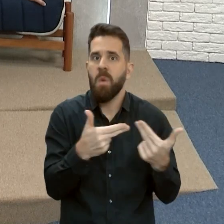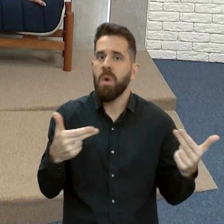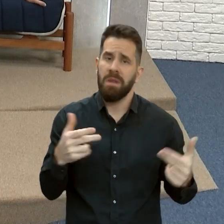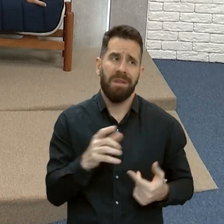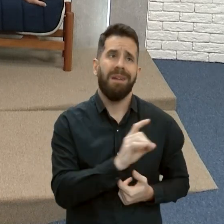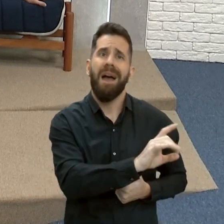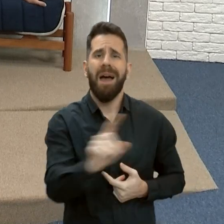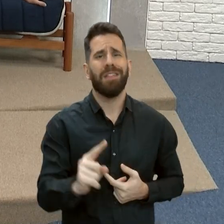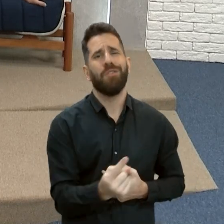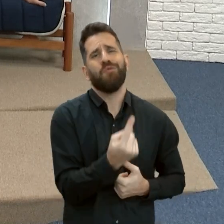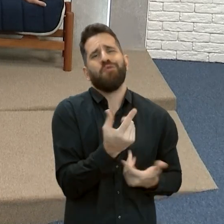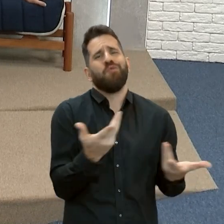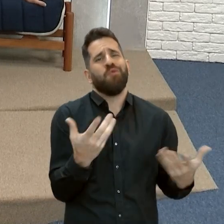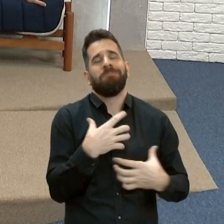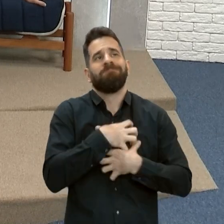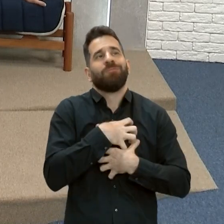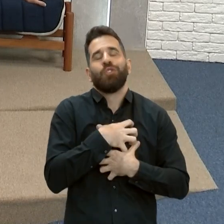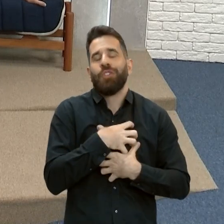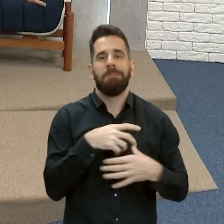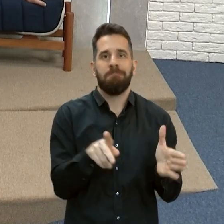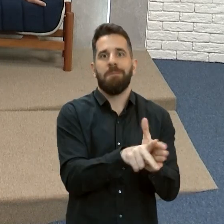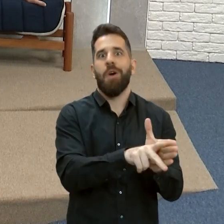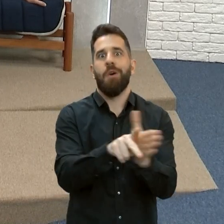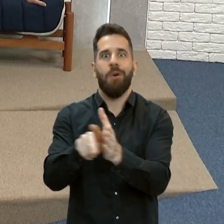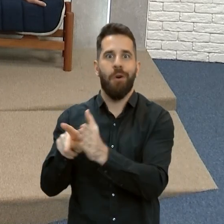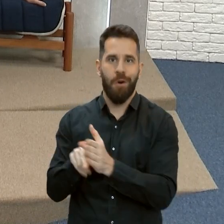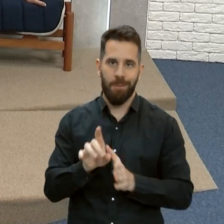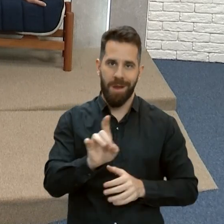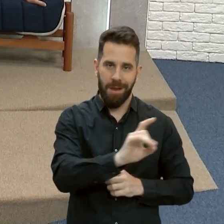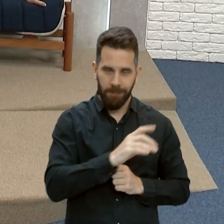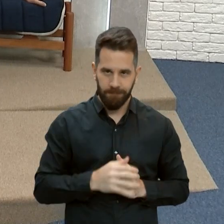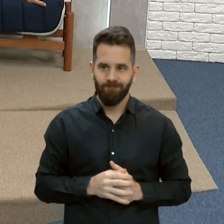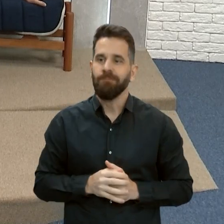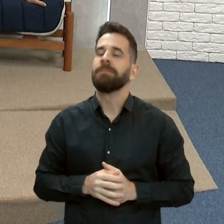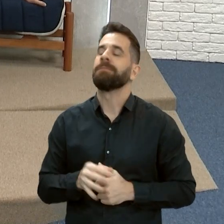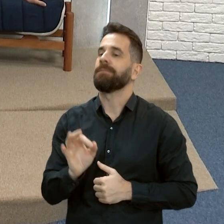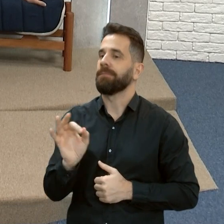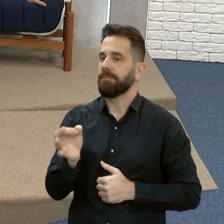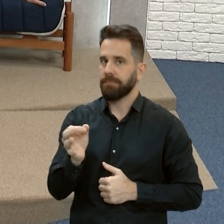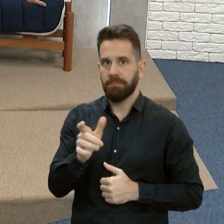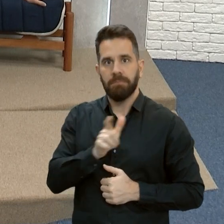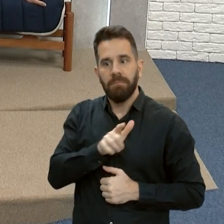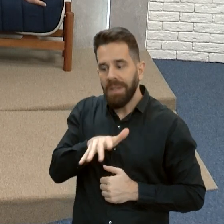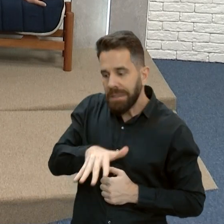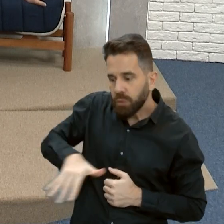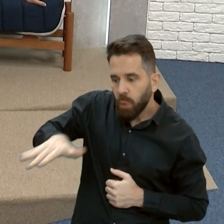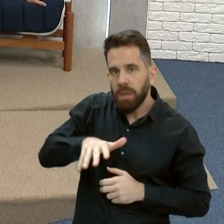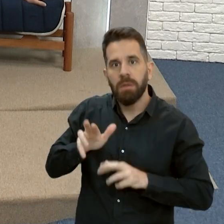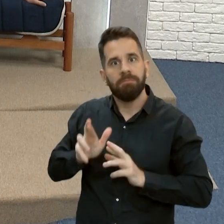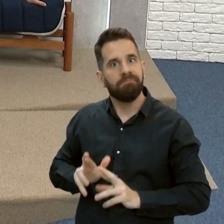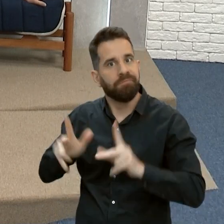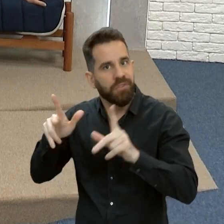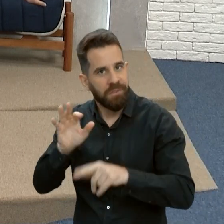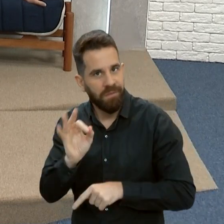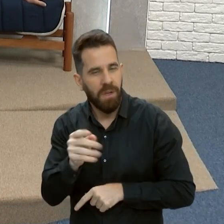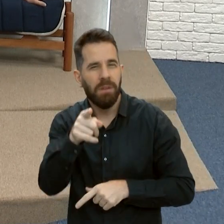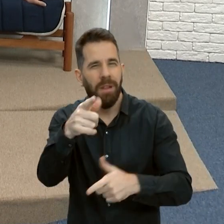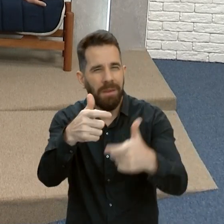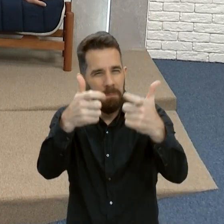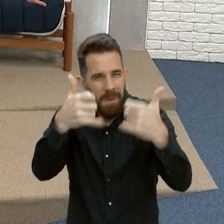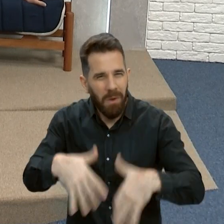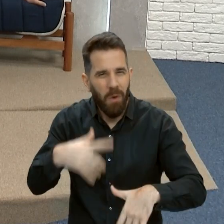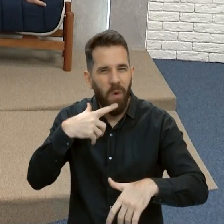Realmente, existem situações diferentes aí quando colocadas, né, quando analisadas. E aí,